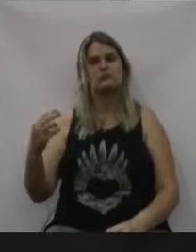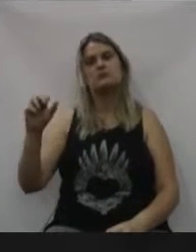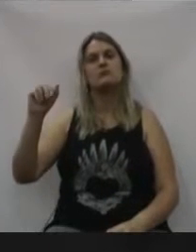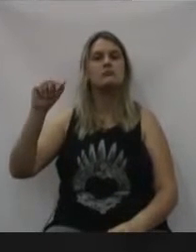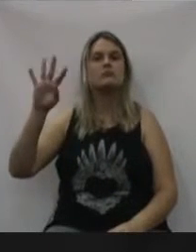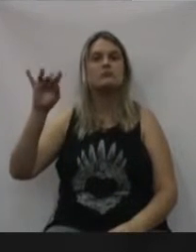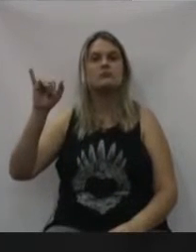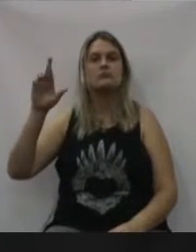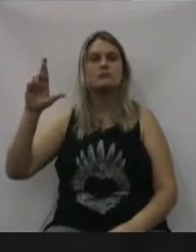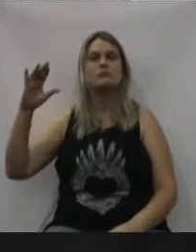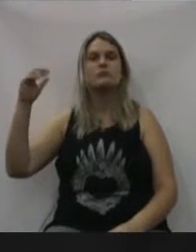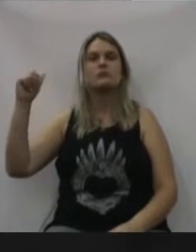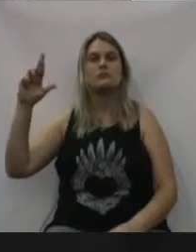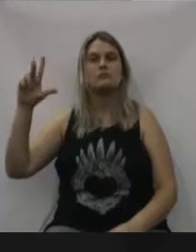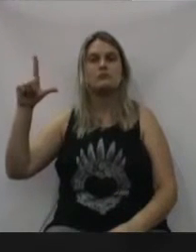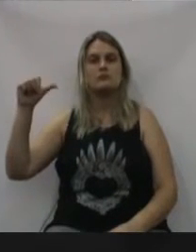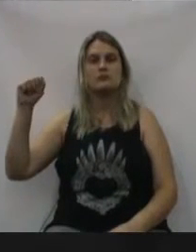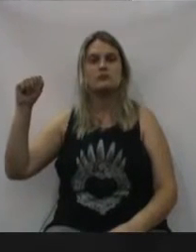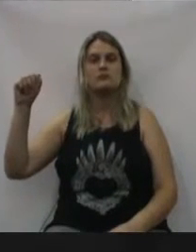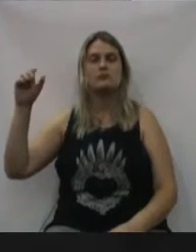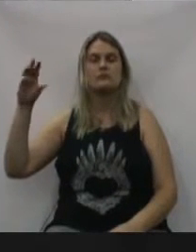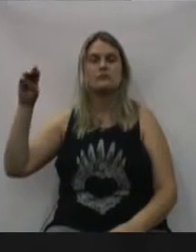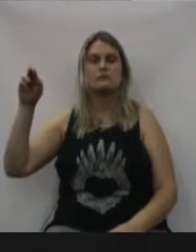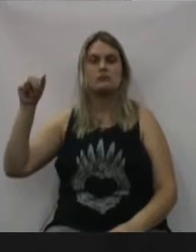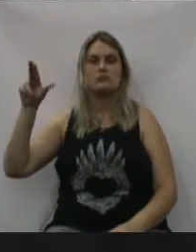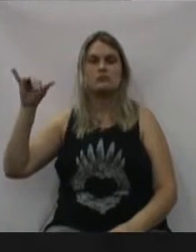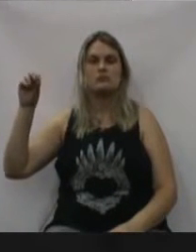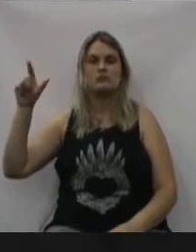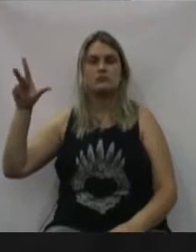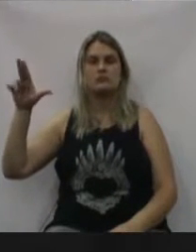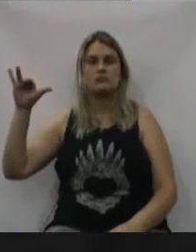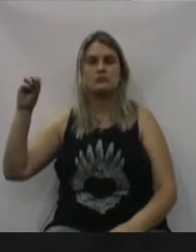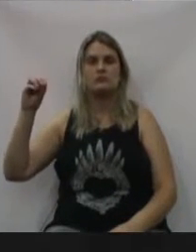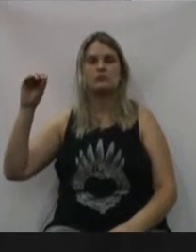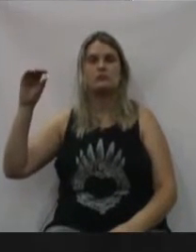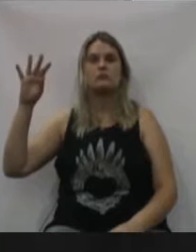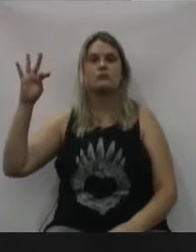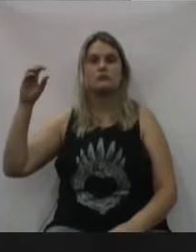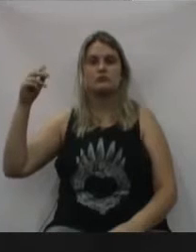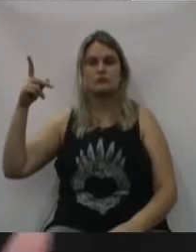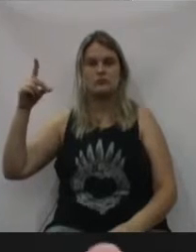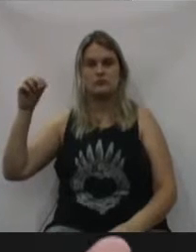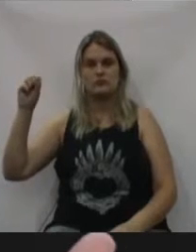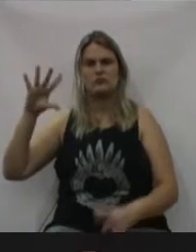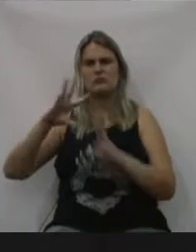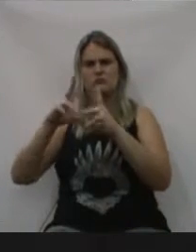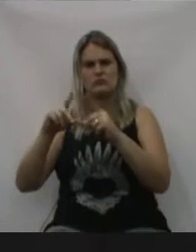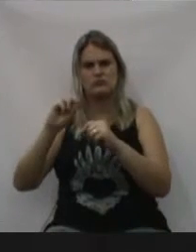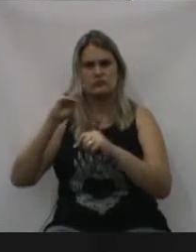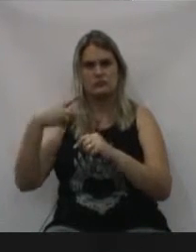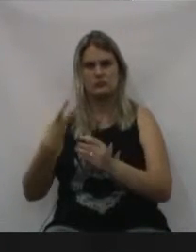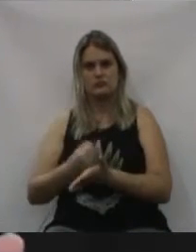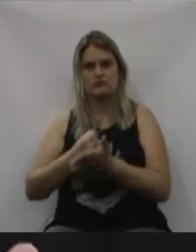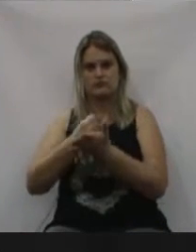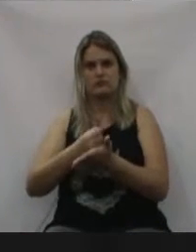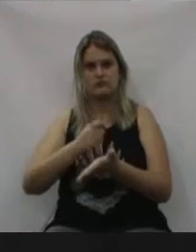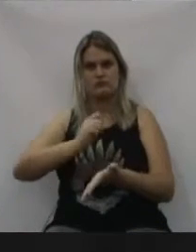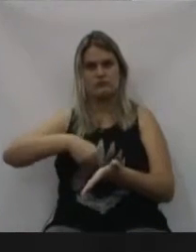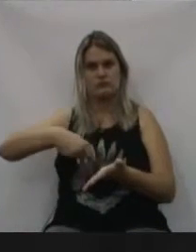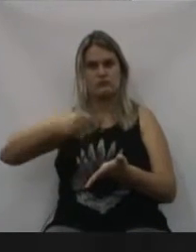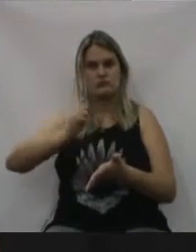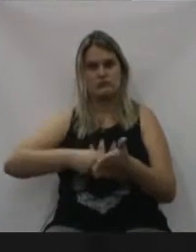Vereador Altair Carlos topolski Daniel Rocha Mário Lúcio e aprovado e o apoio de todos os vereadores por